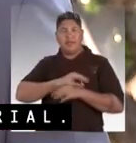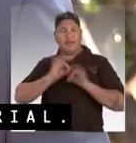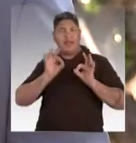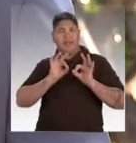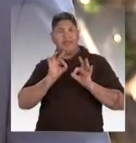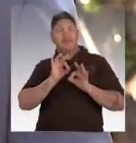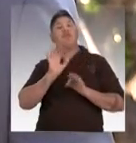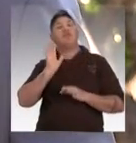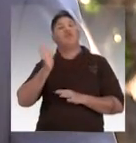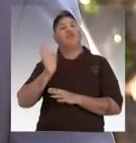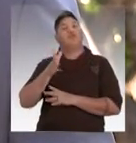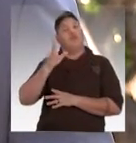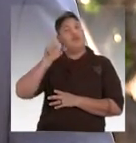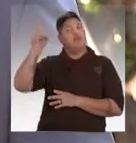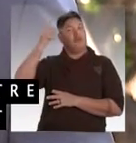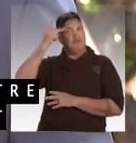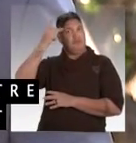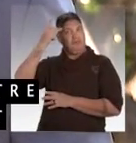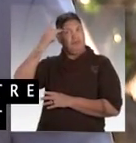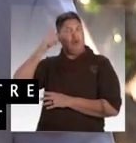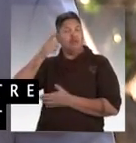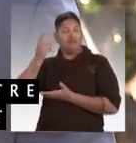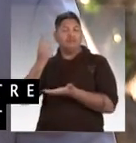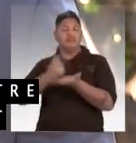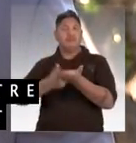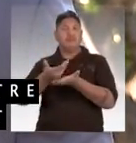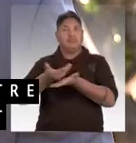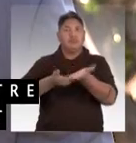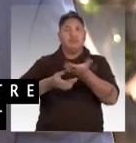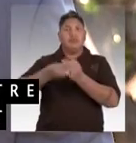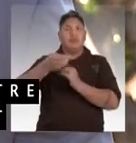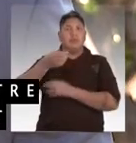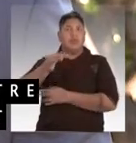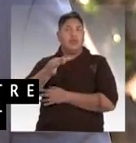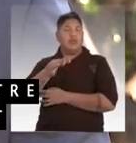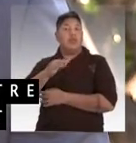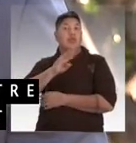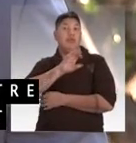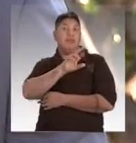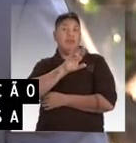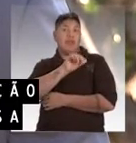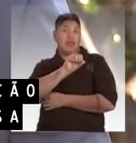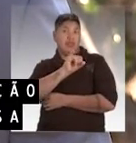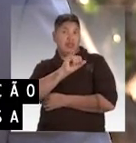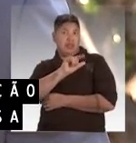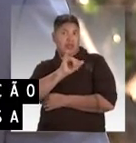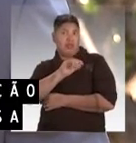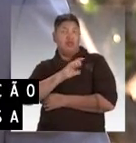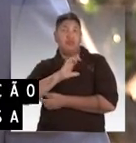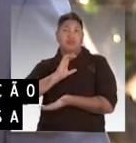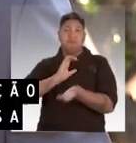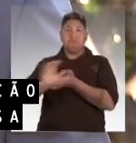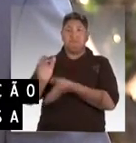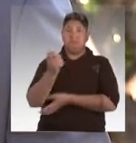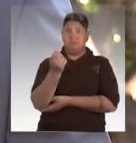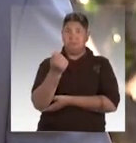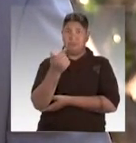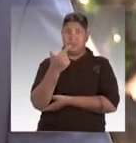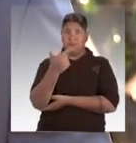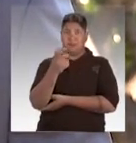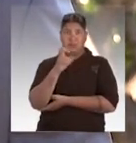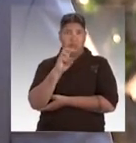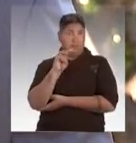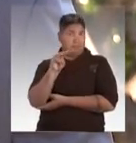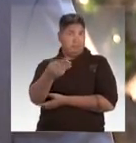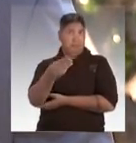salarial. Já no estado de São Paulo, uma conciliação entre o MPT e a Brasilite possibilitou a doação por parte da empresa no valor